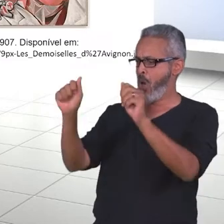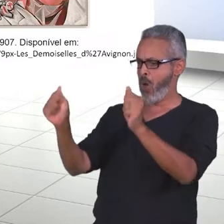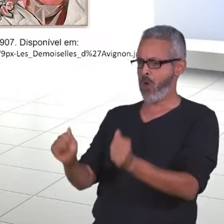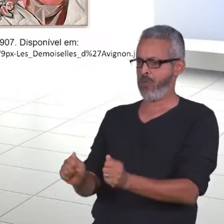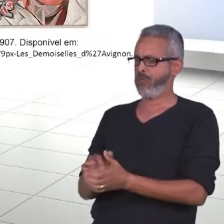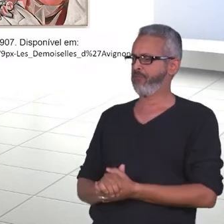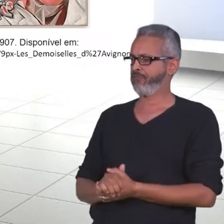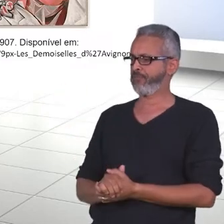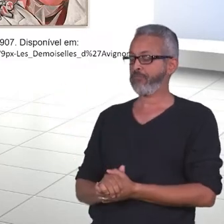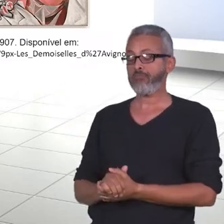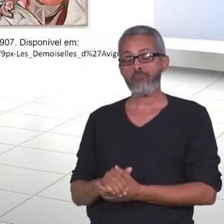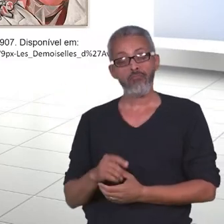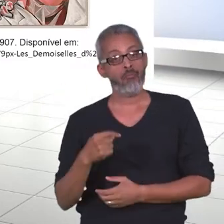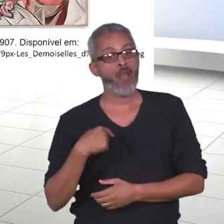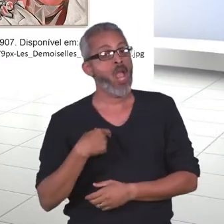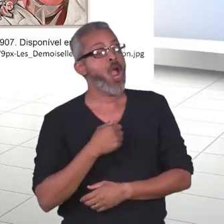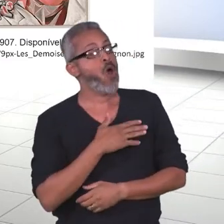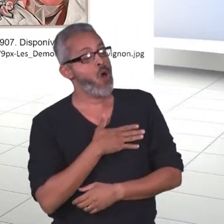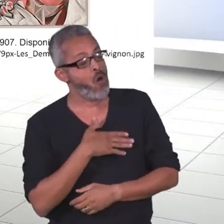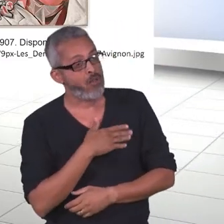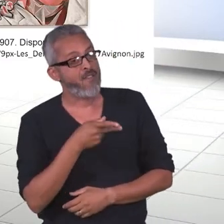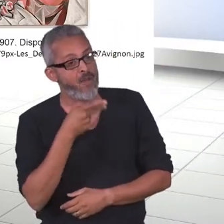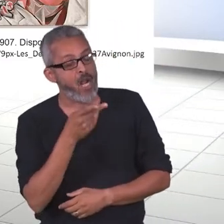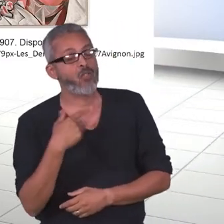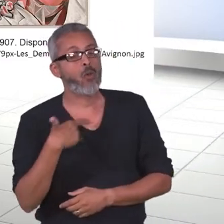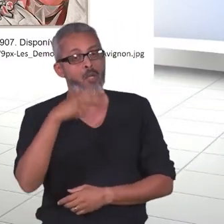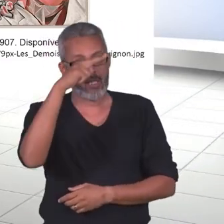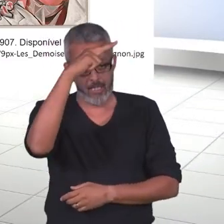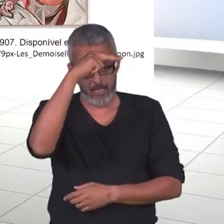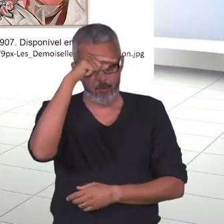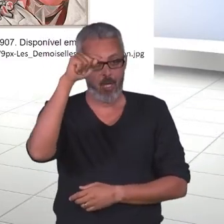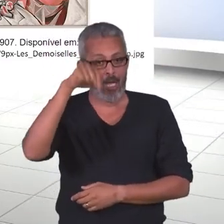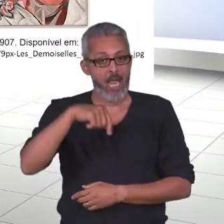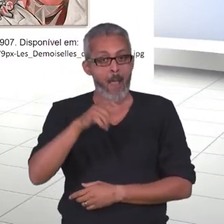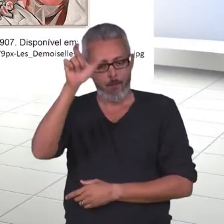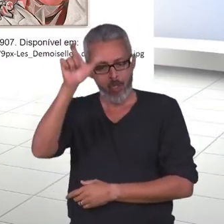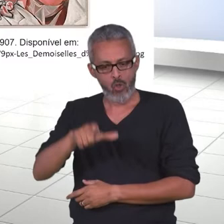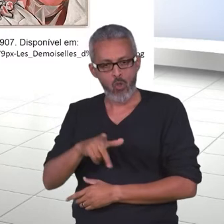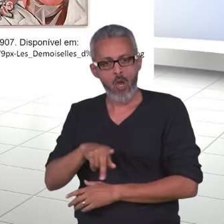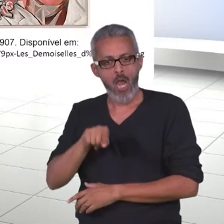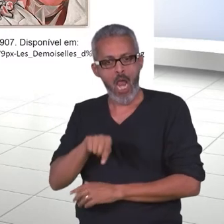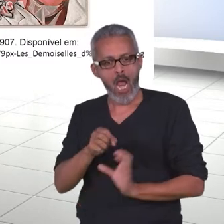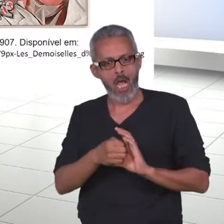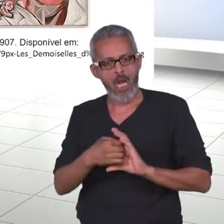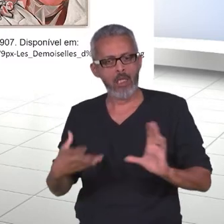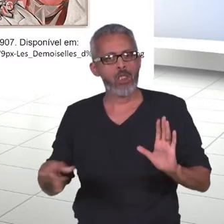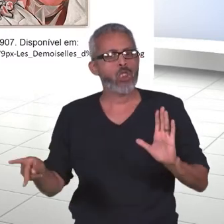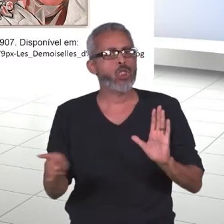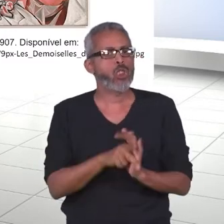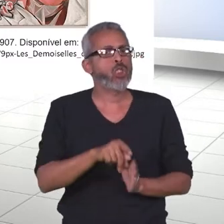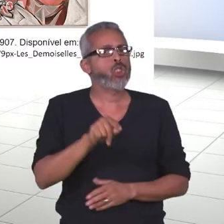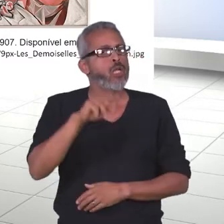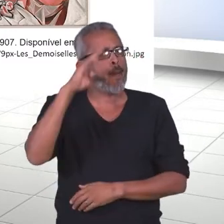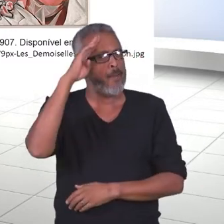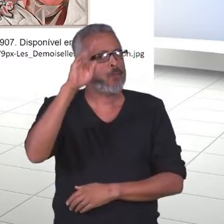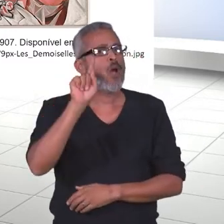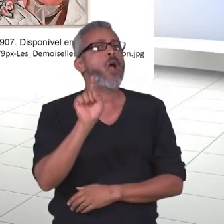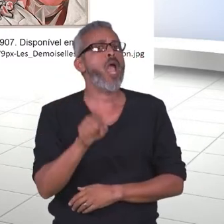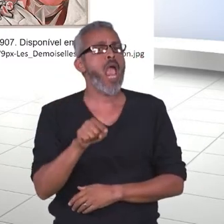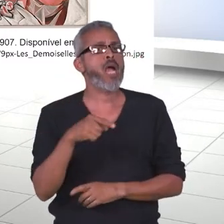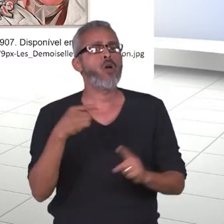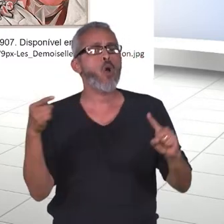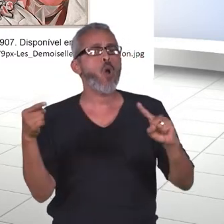linearidade. E a que está acima dela usa uma máscara de traços tribais africanos, outra possível